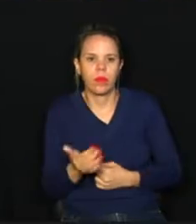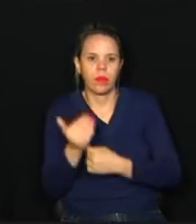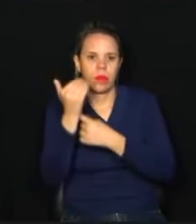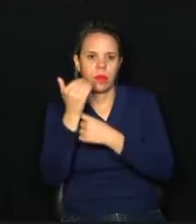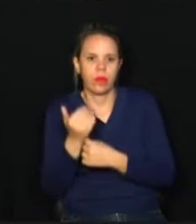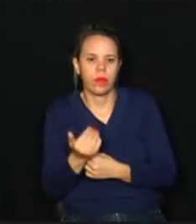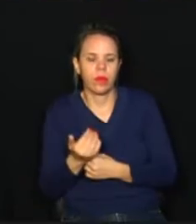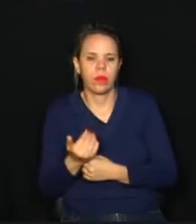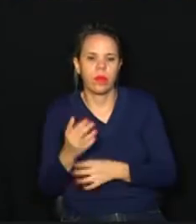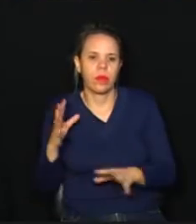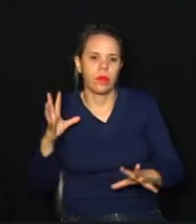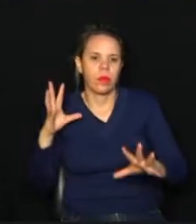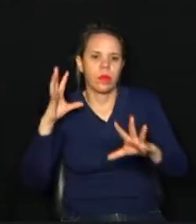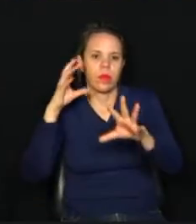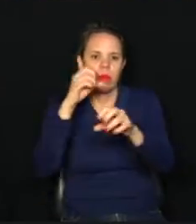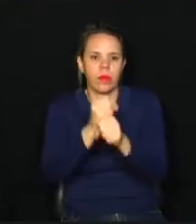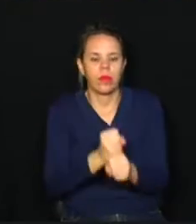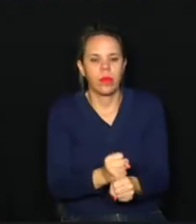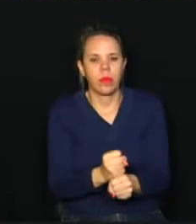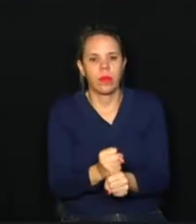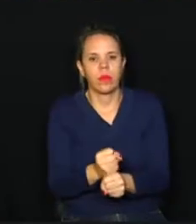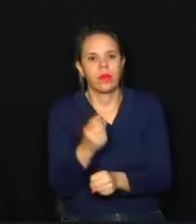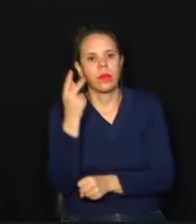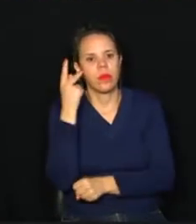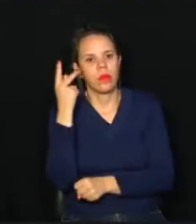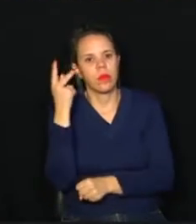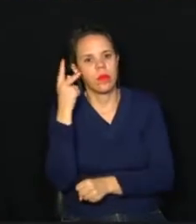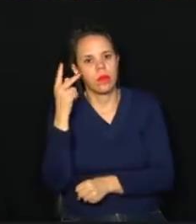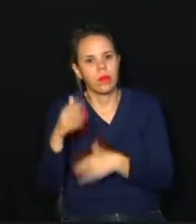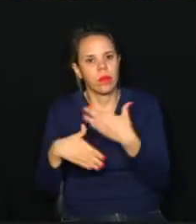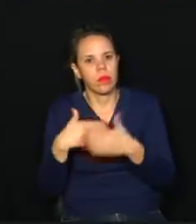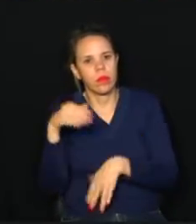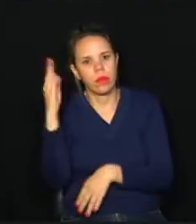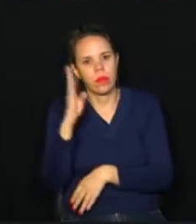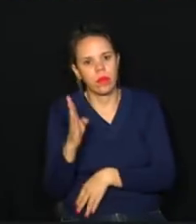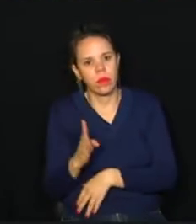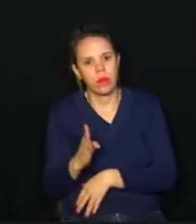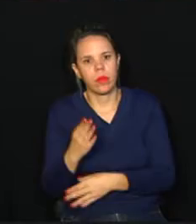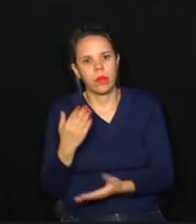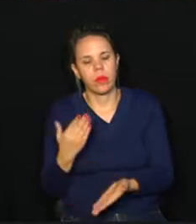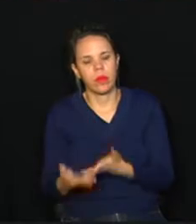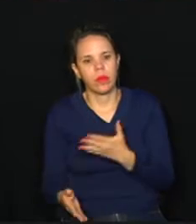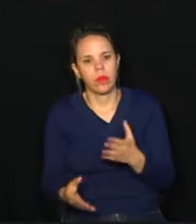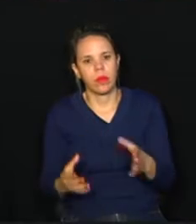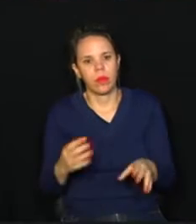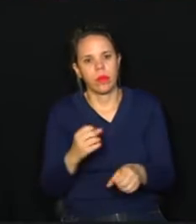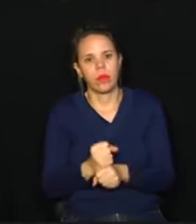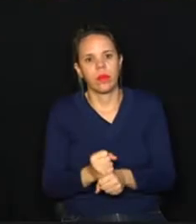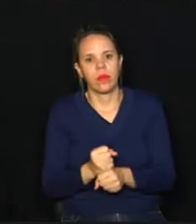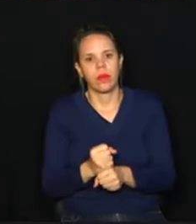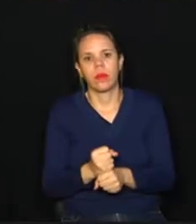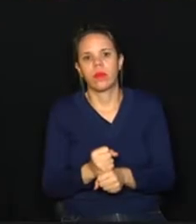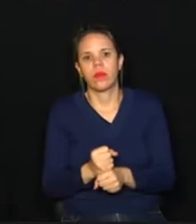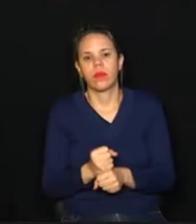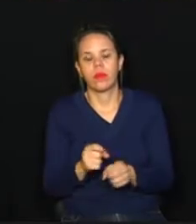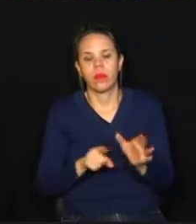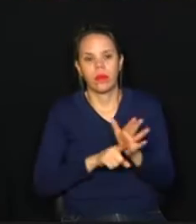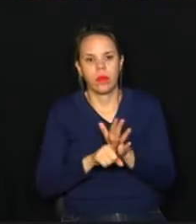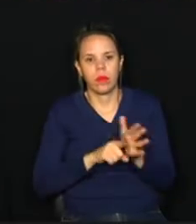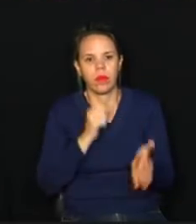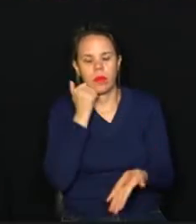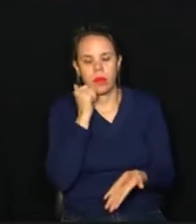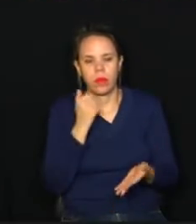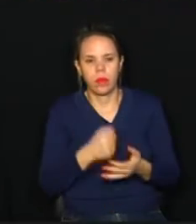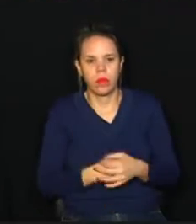são cumulativas. Se São Paulo e, consequentemente, o Brasil perder o que acumulou em décadas de pesquisa